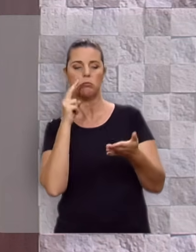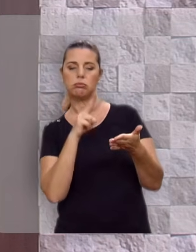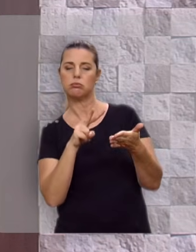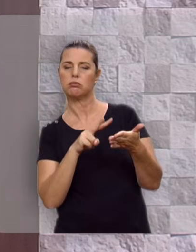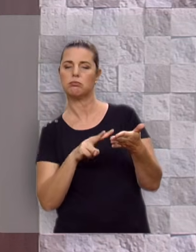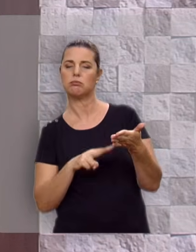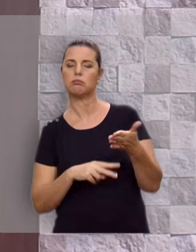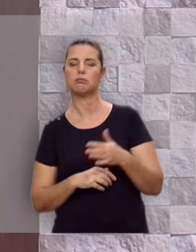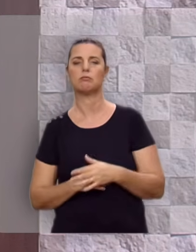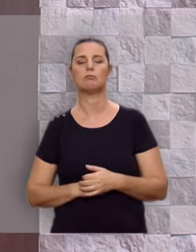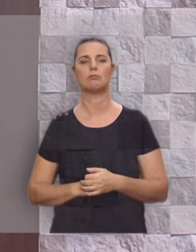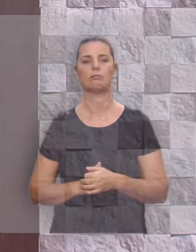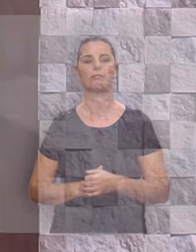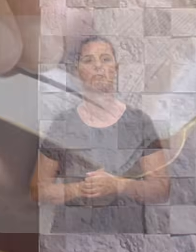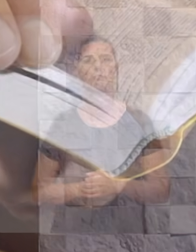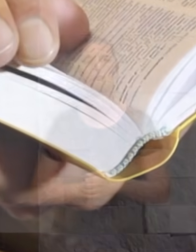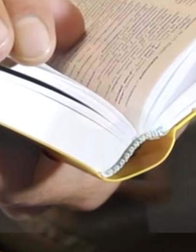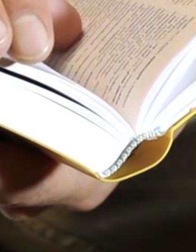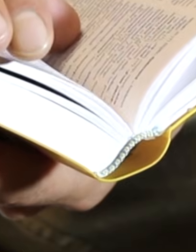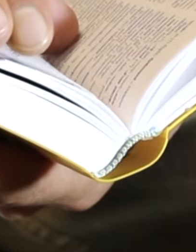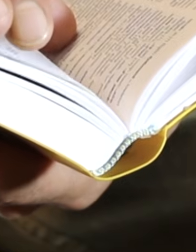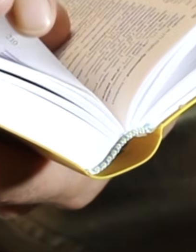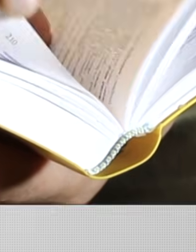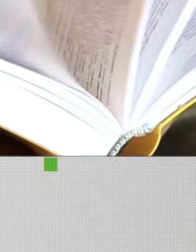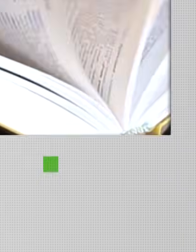ouvir a leitura desse texto.